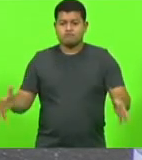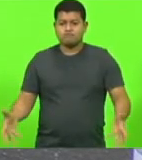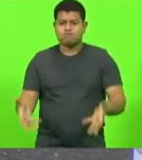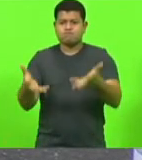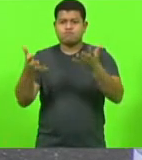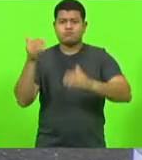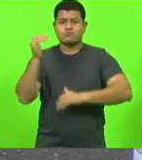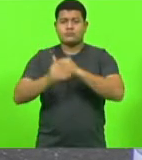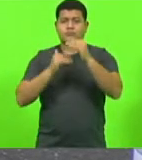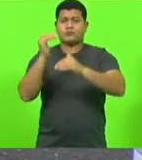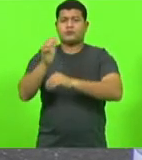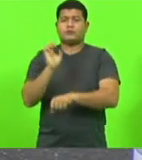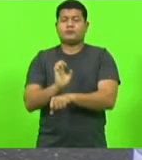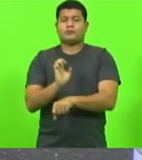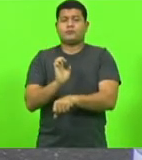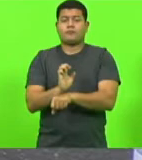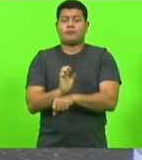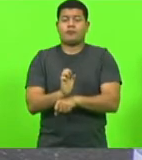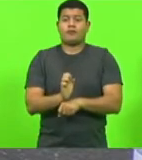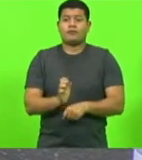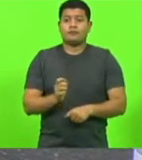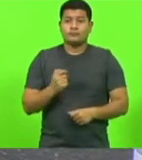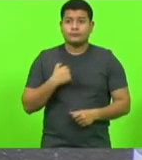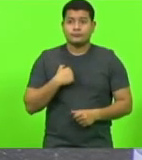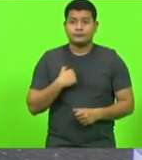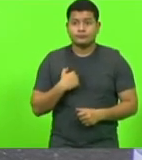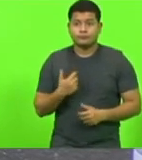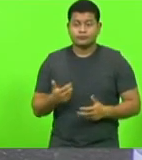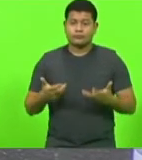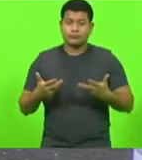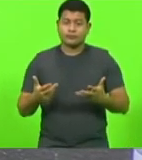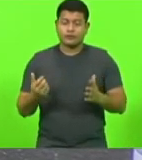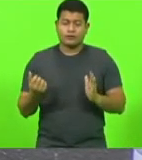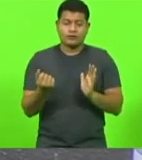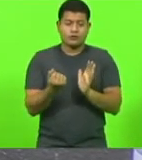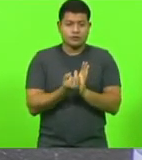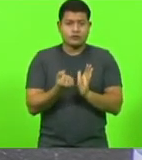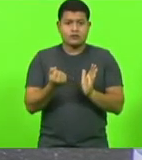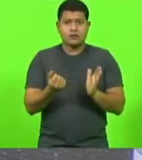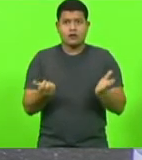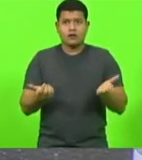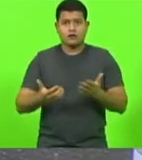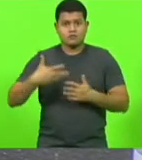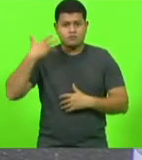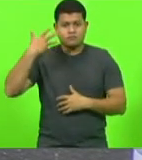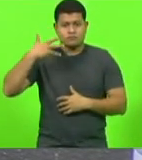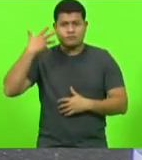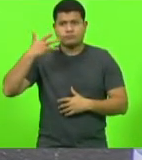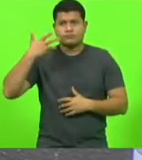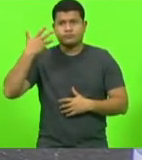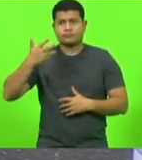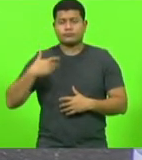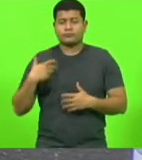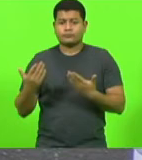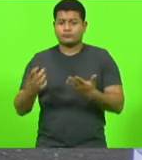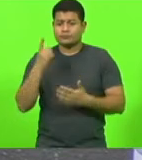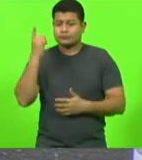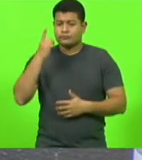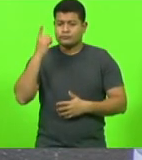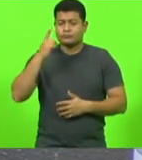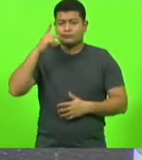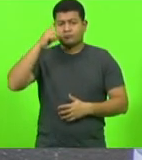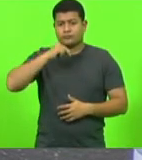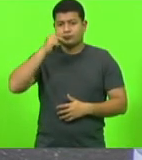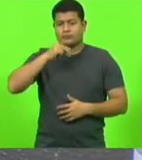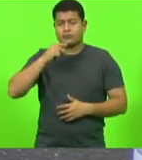nosso Estado. Queria fazer esse registro, deputado Kennedy, que preside